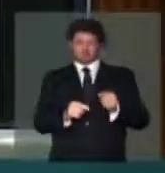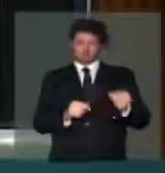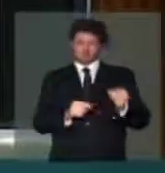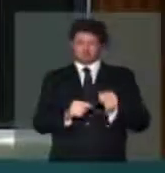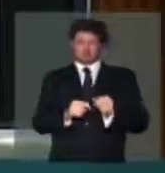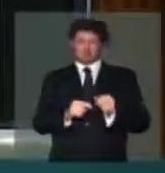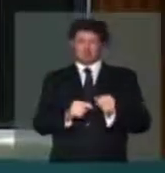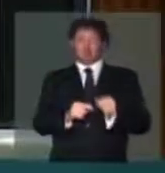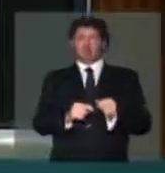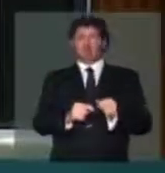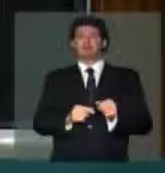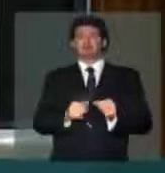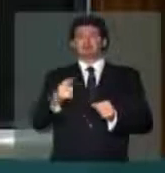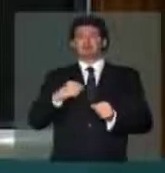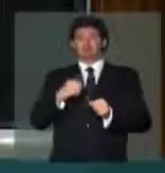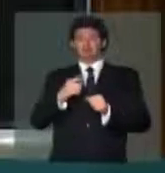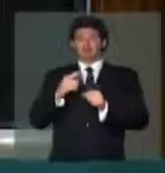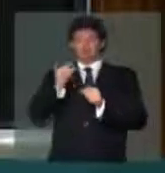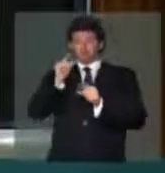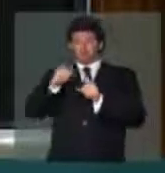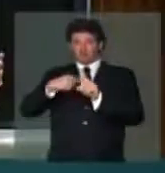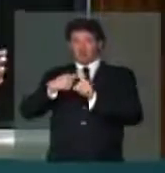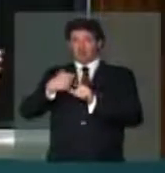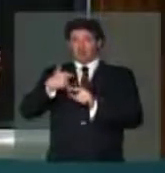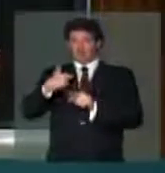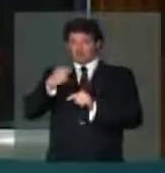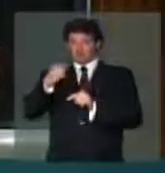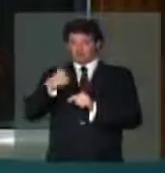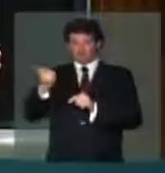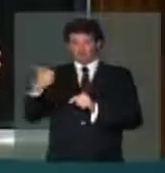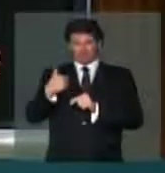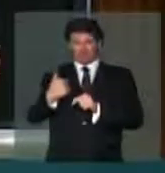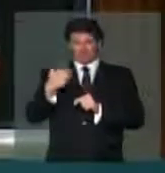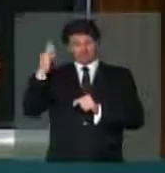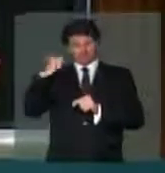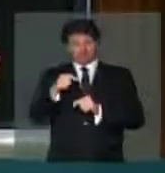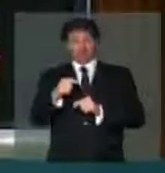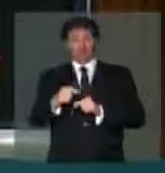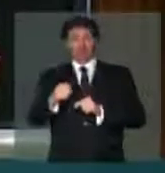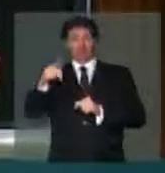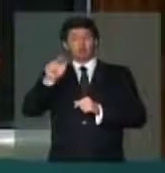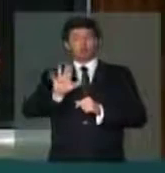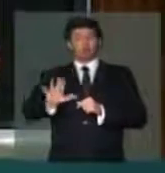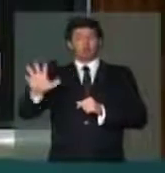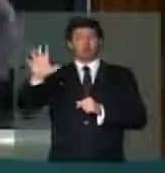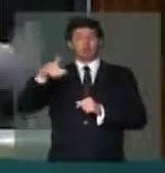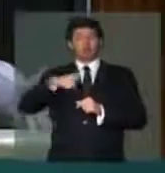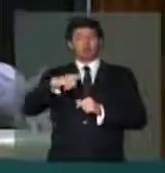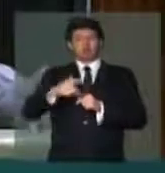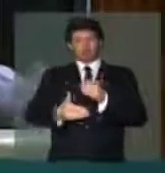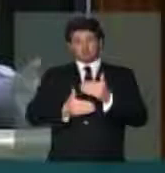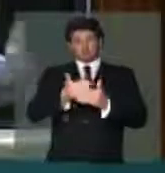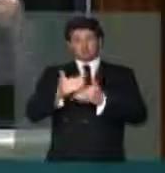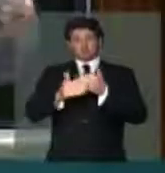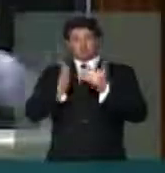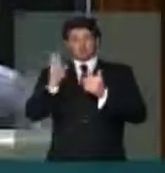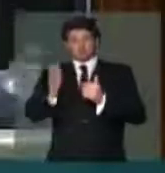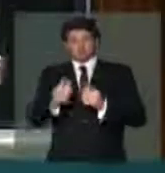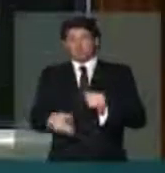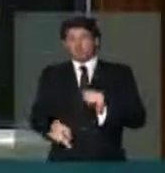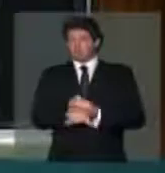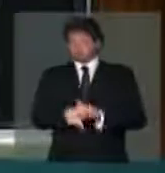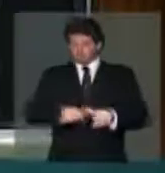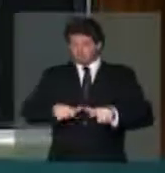que tem uns aninhos mais do que eu, sabe muito bem disso, que o Nordeste teve desenvolvimentos através